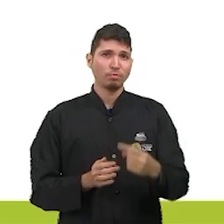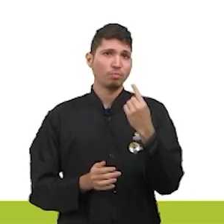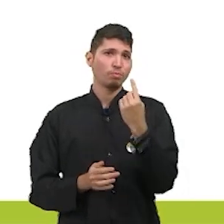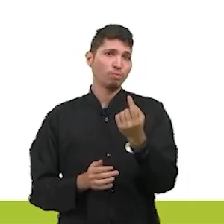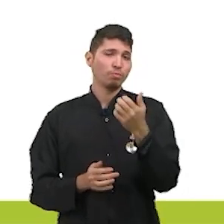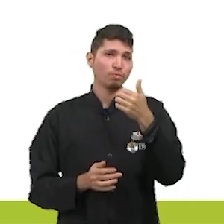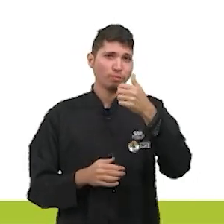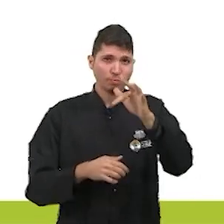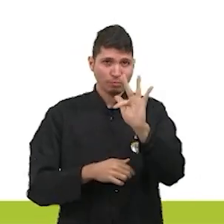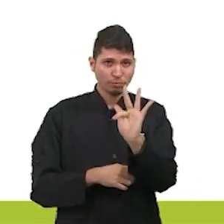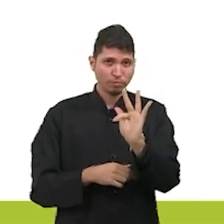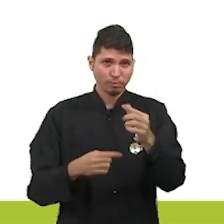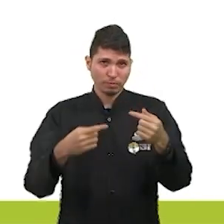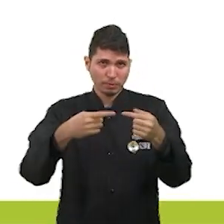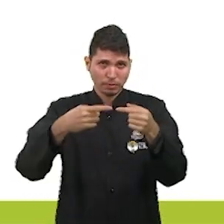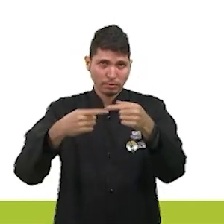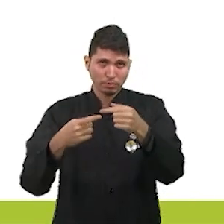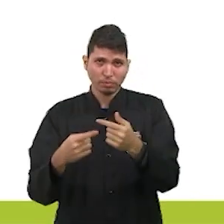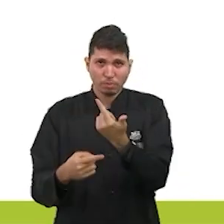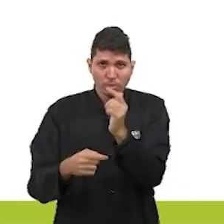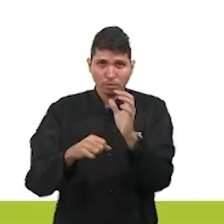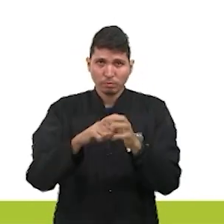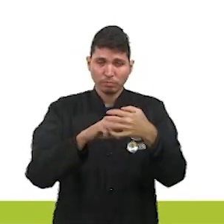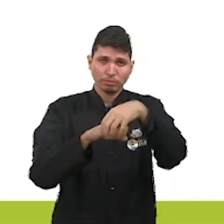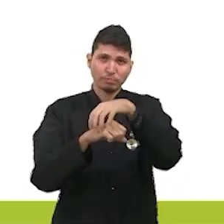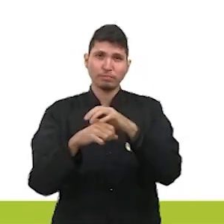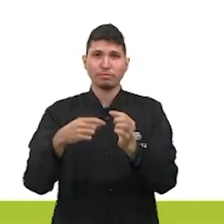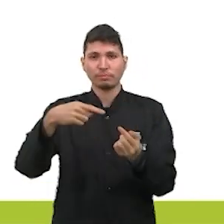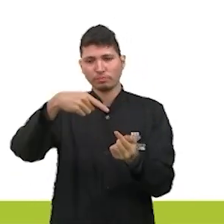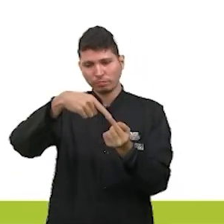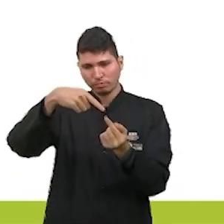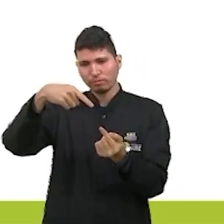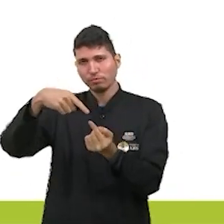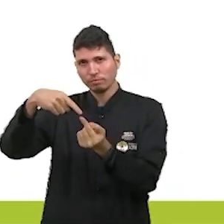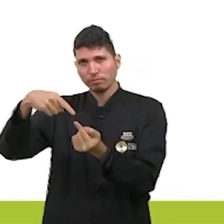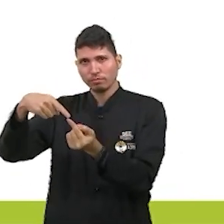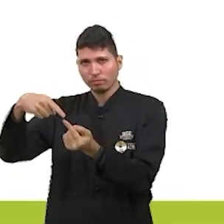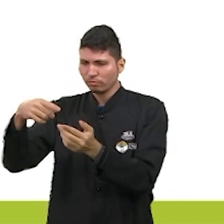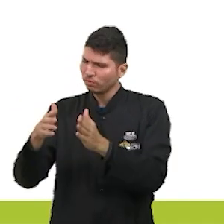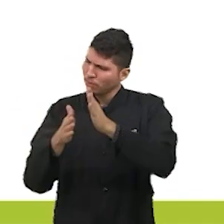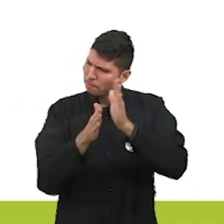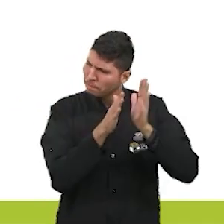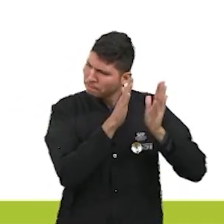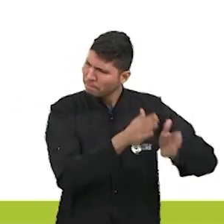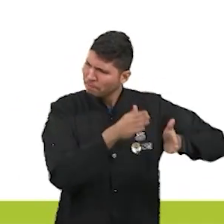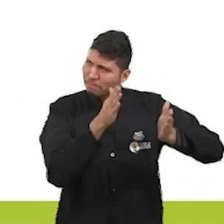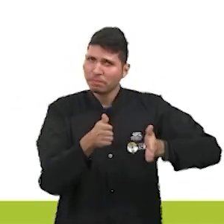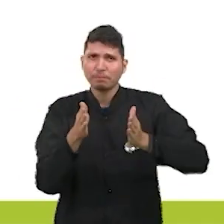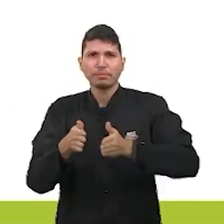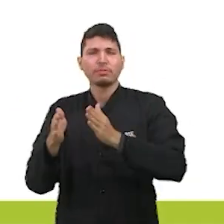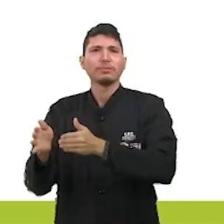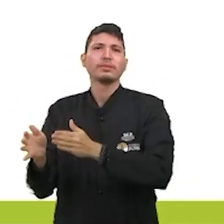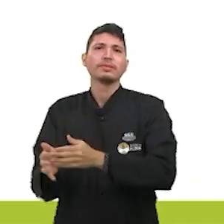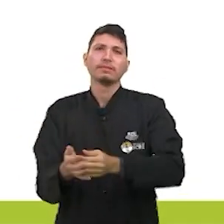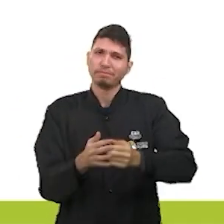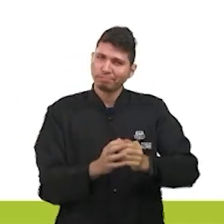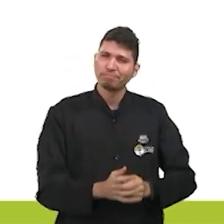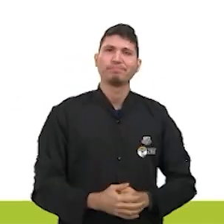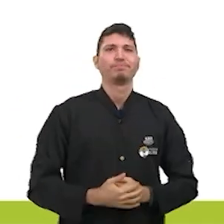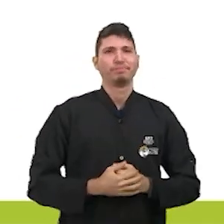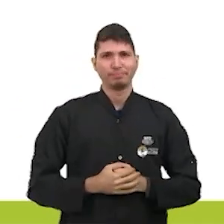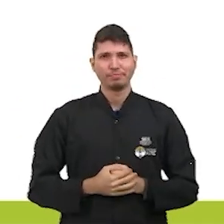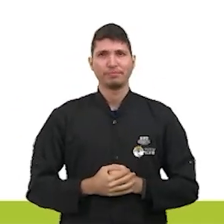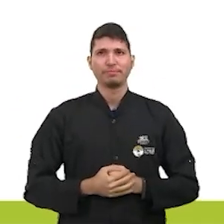com o hidrogênio de outra molécula, que vai se ligar com o flúor de outra molécula e assim sucessivamente? É isso que vai